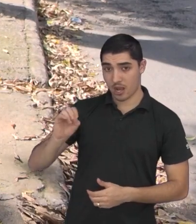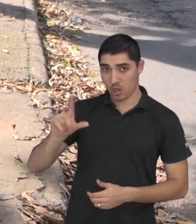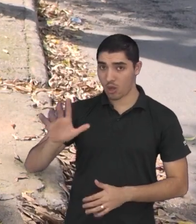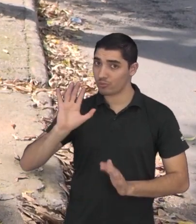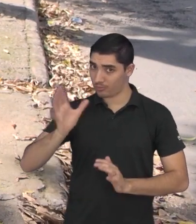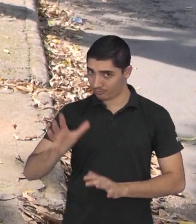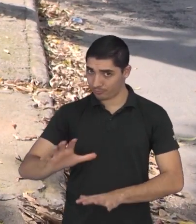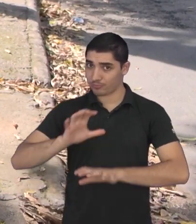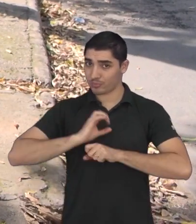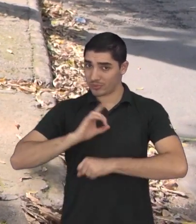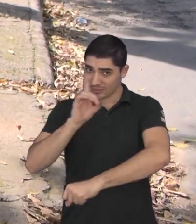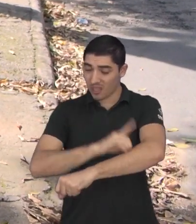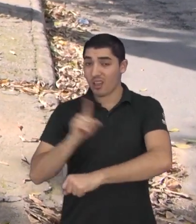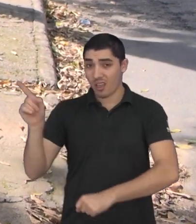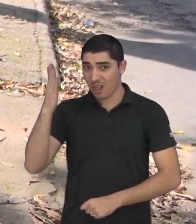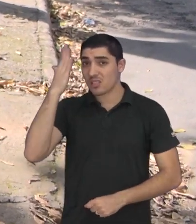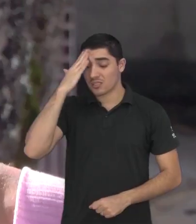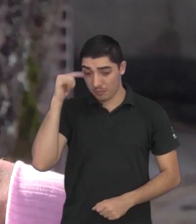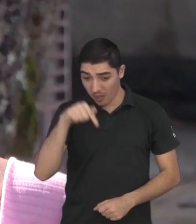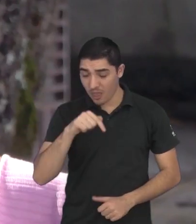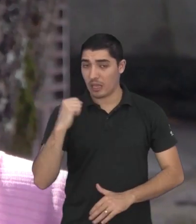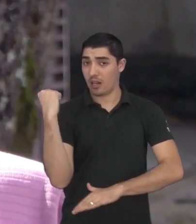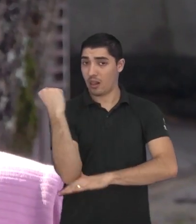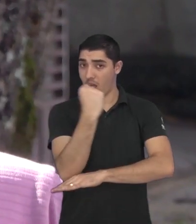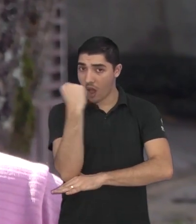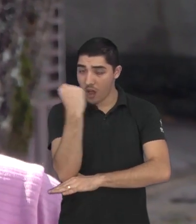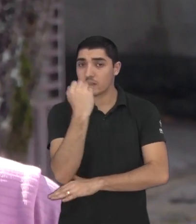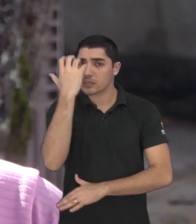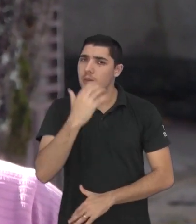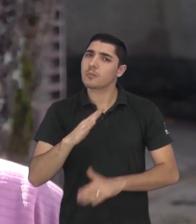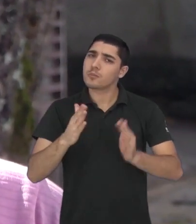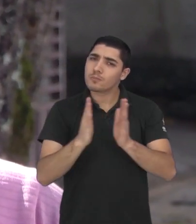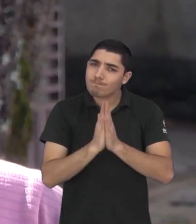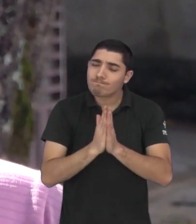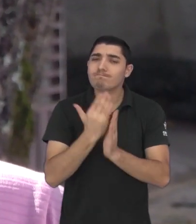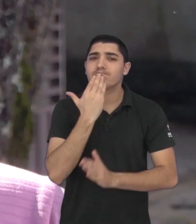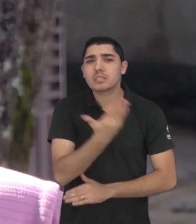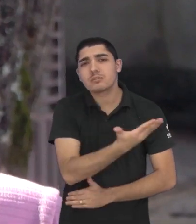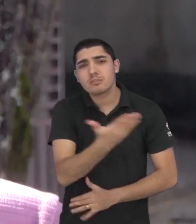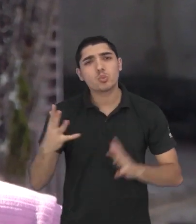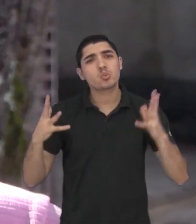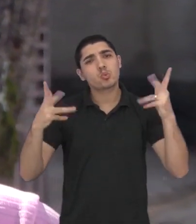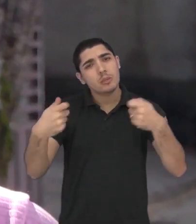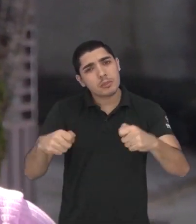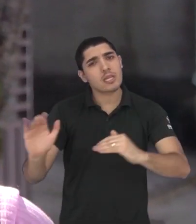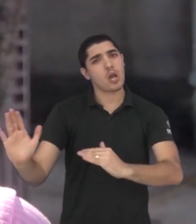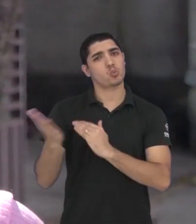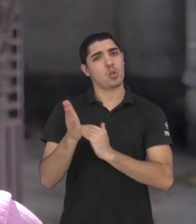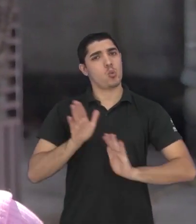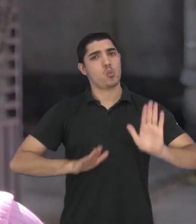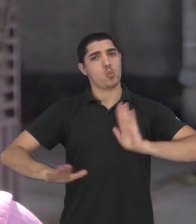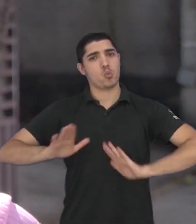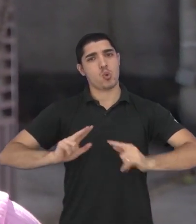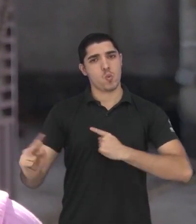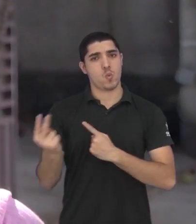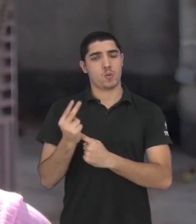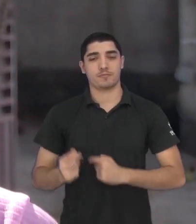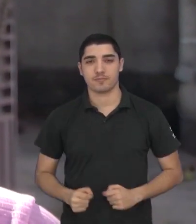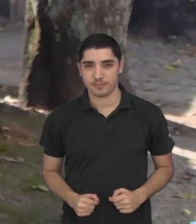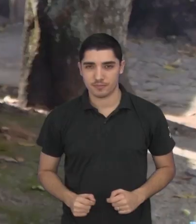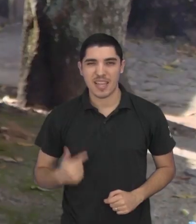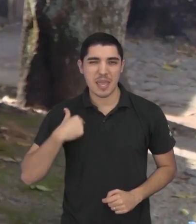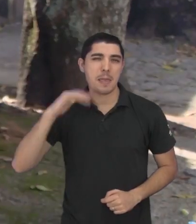temos que continuar buscando melhorar, baixar, né, esse número, mas é muito satisfatório o que a gente vê